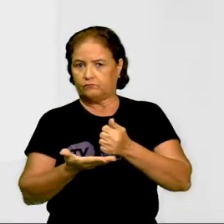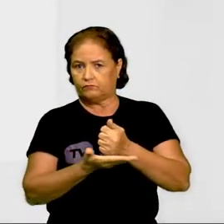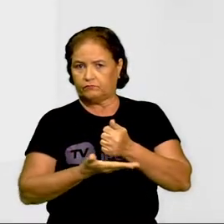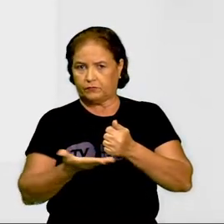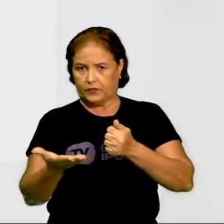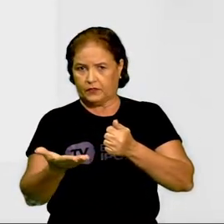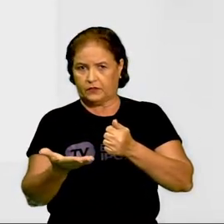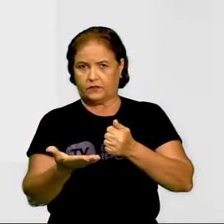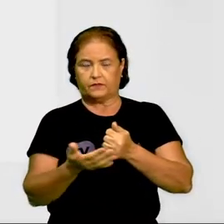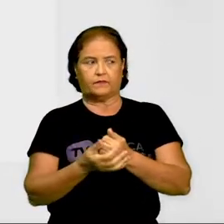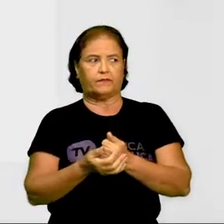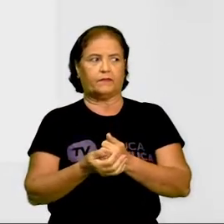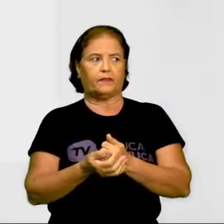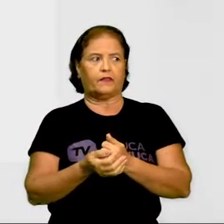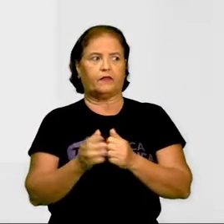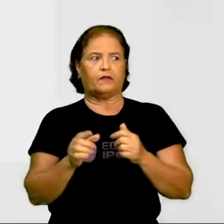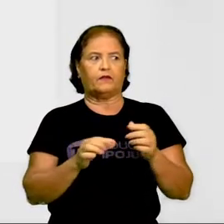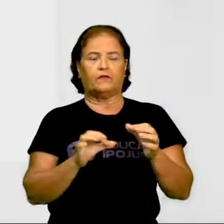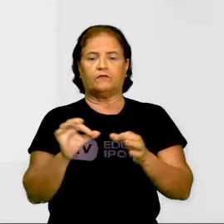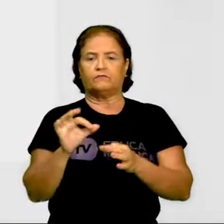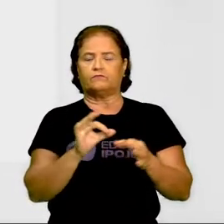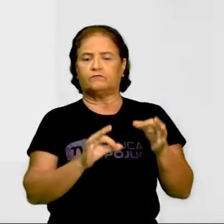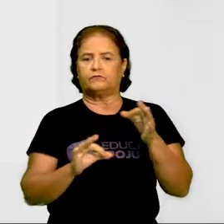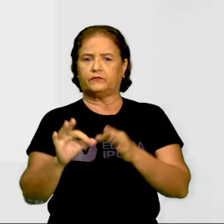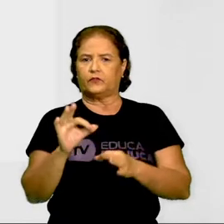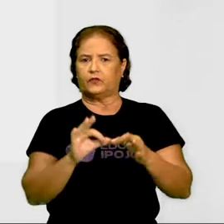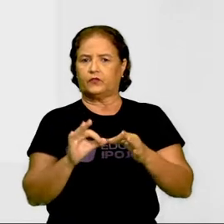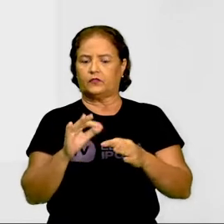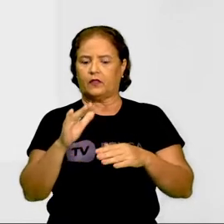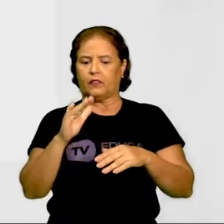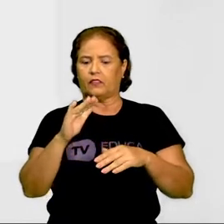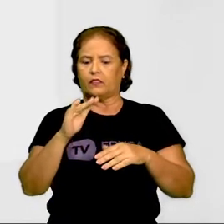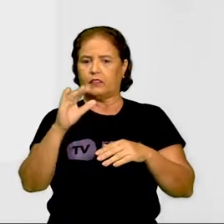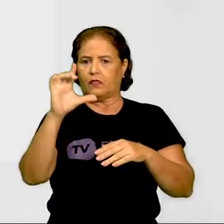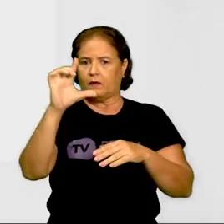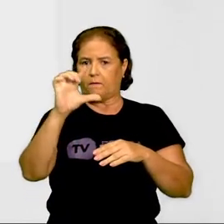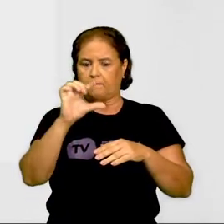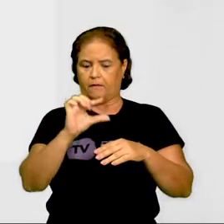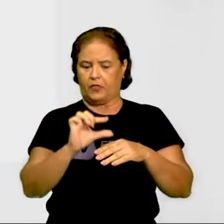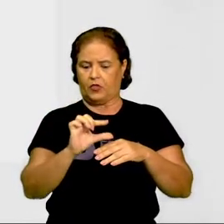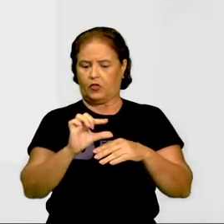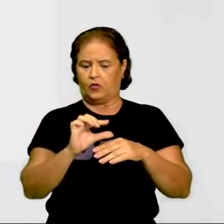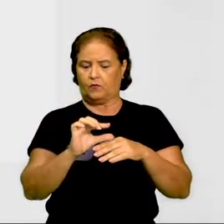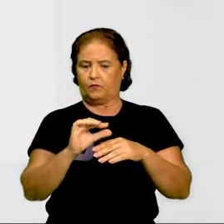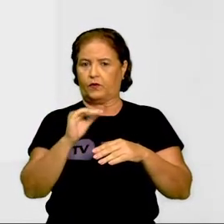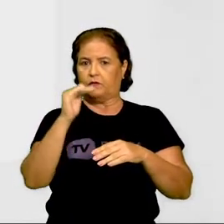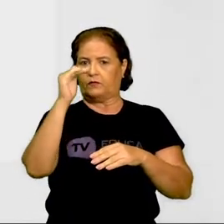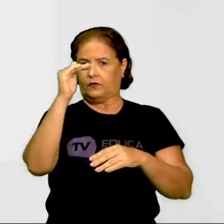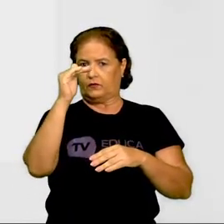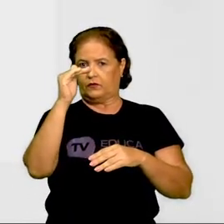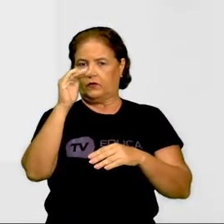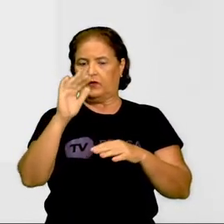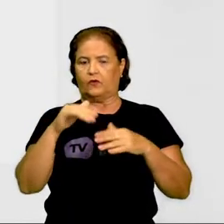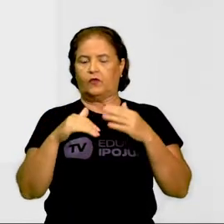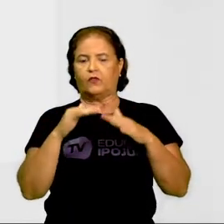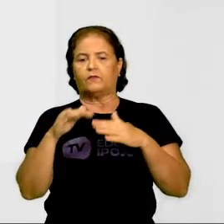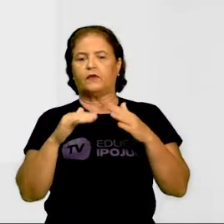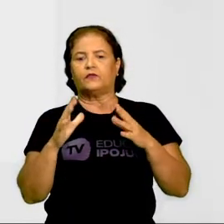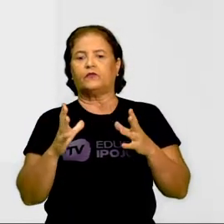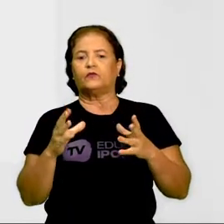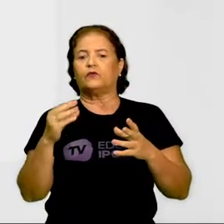Então, vamos ordenar as caixas da menor para a maior, de acordo com suas